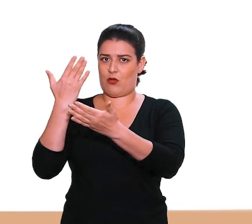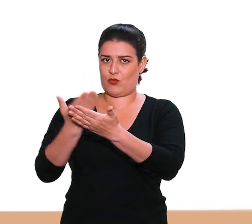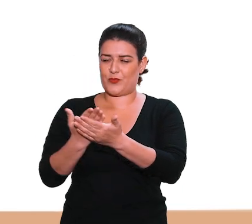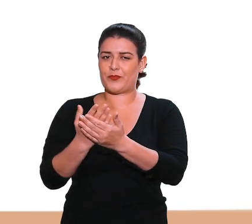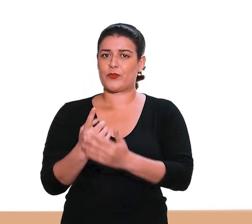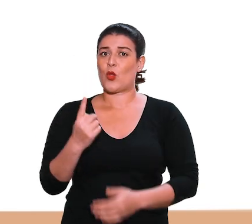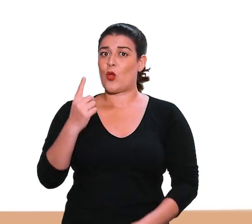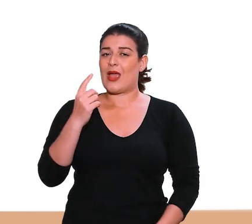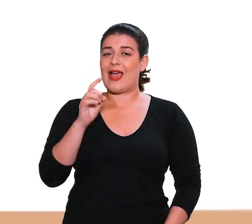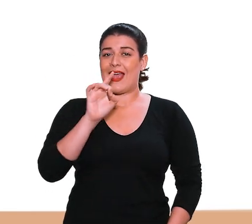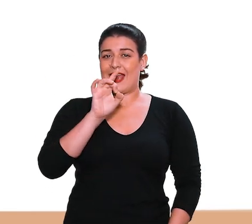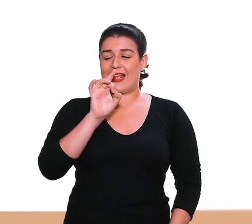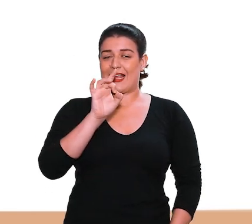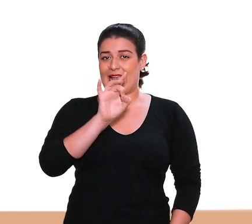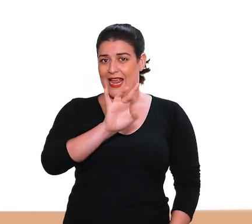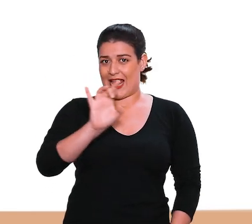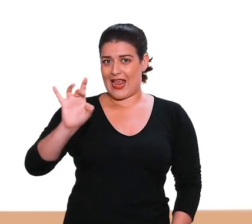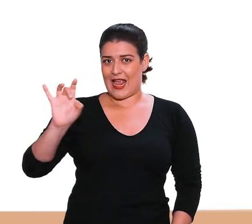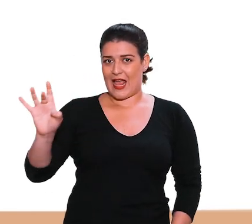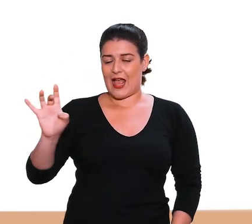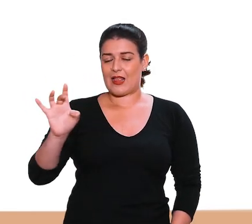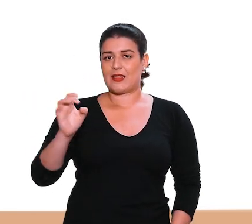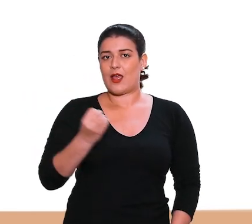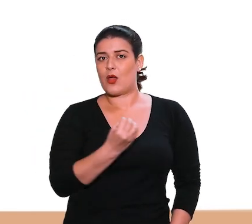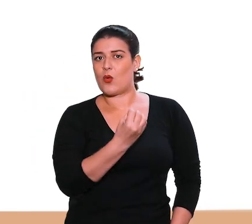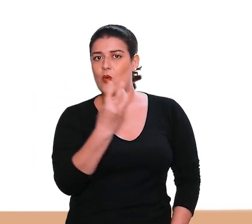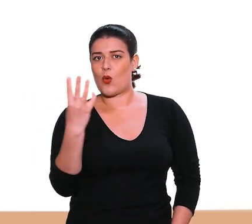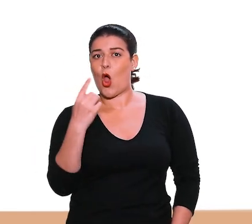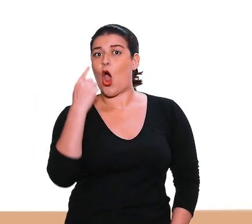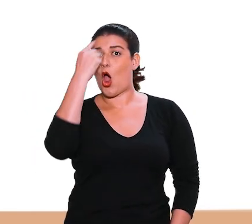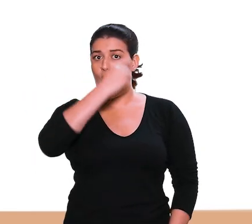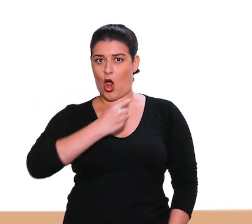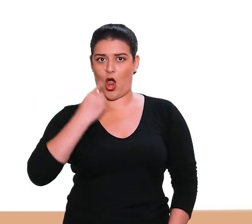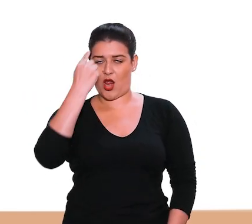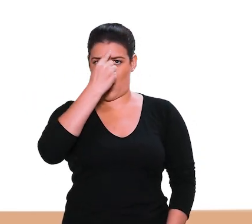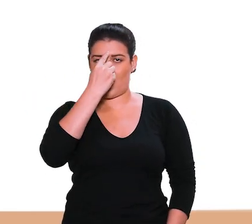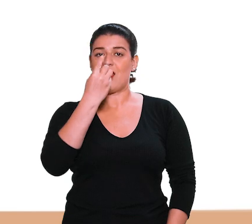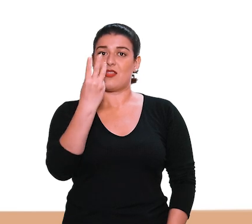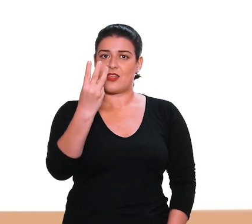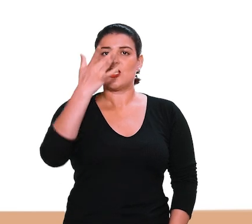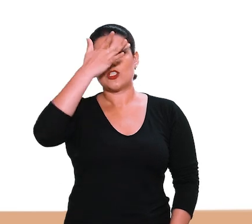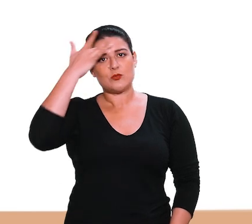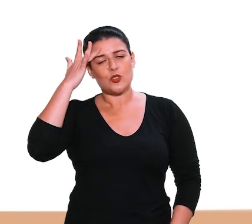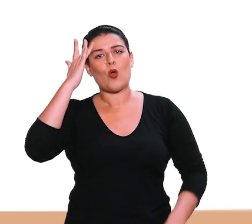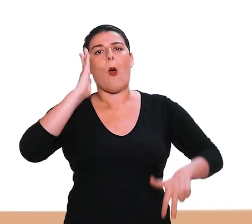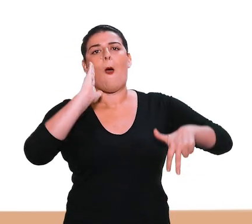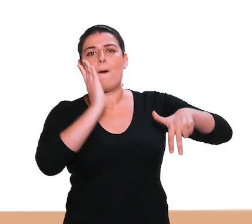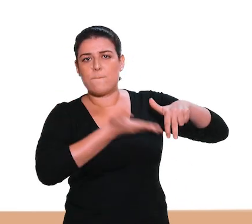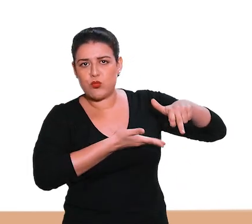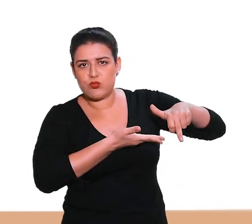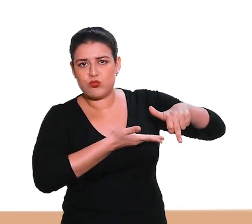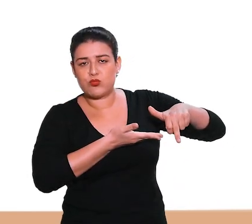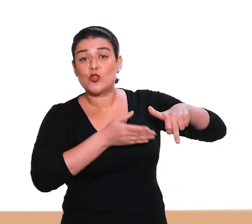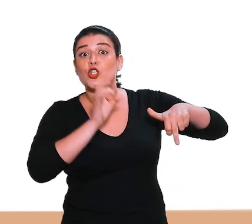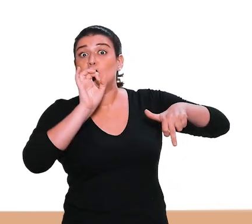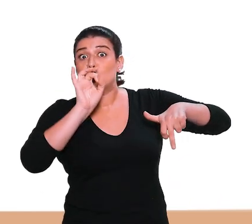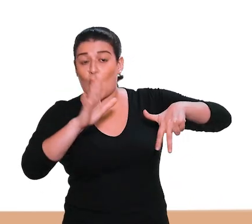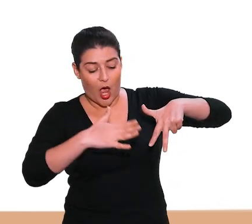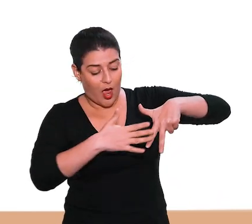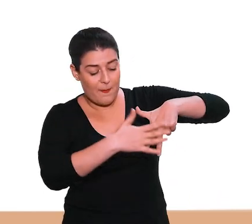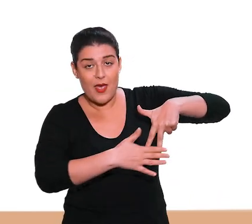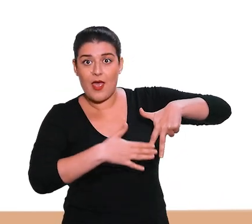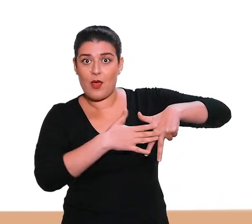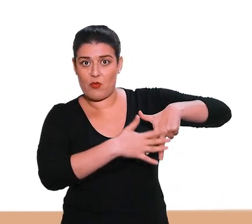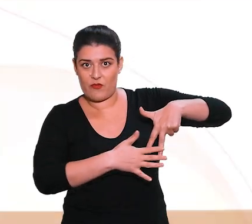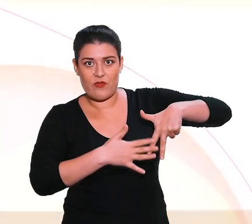pessoa seja amputada a cada hora, 3 pessoas sejam amputadas no Brasil apenas em membros